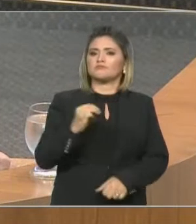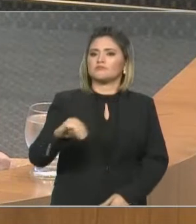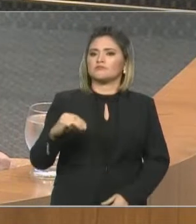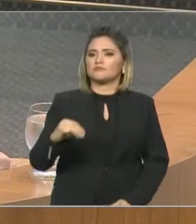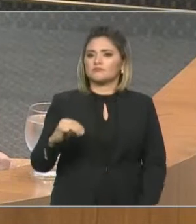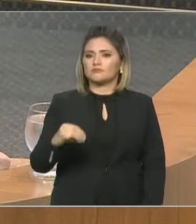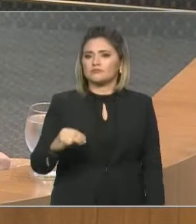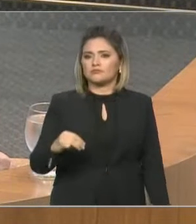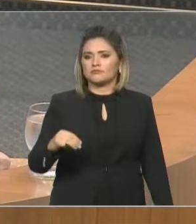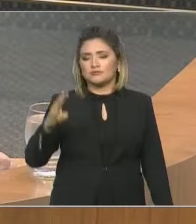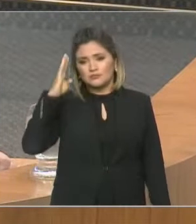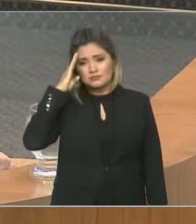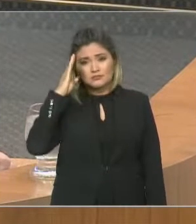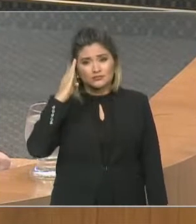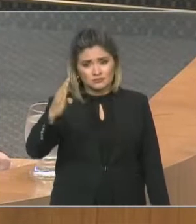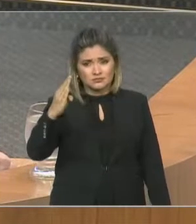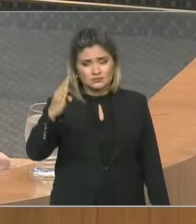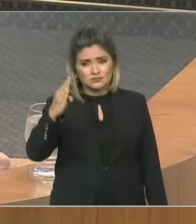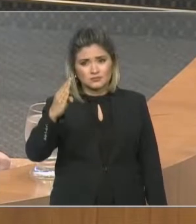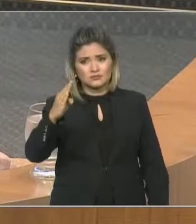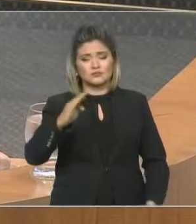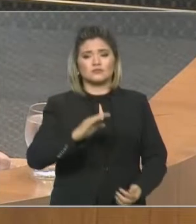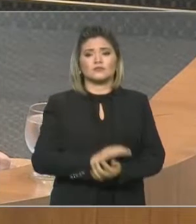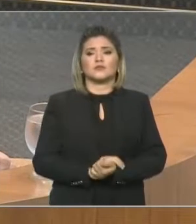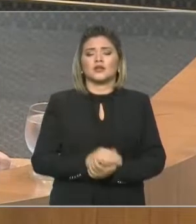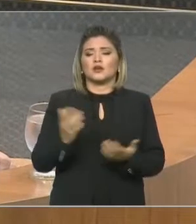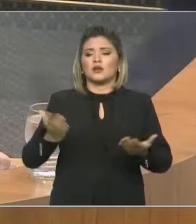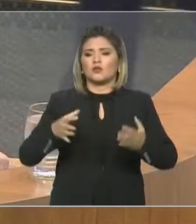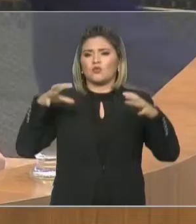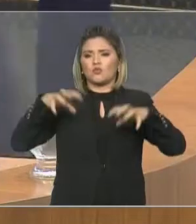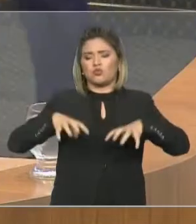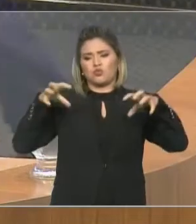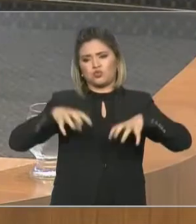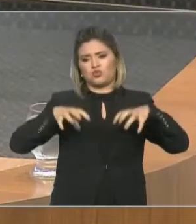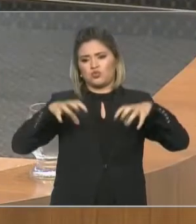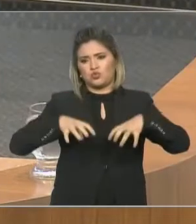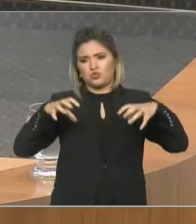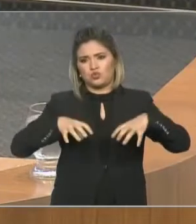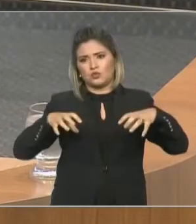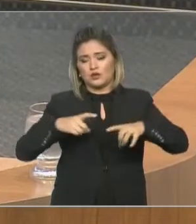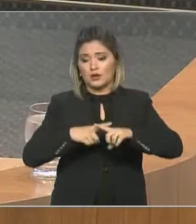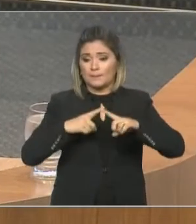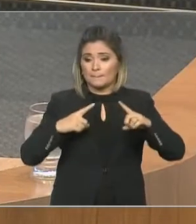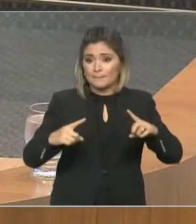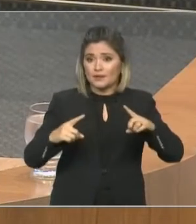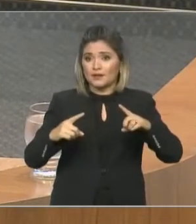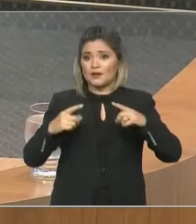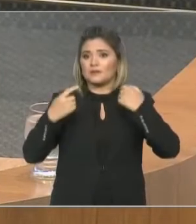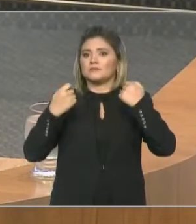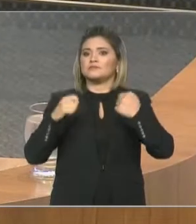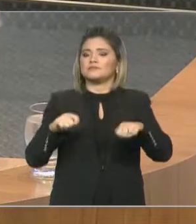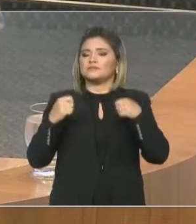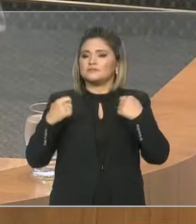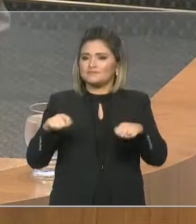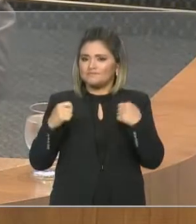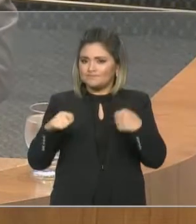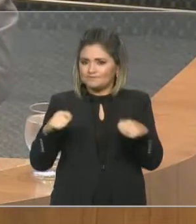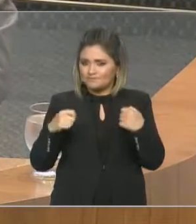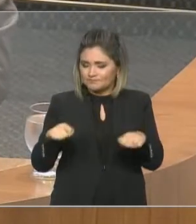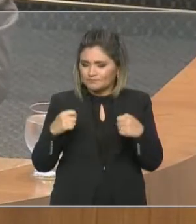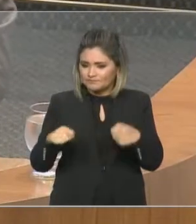principalmente nesse período chuvoso, mas nós temos que reforçar novamente